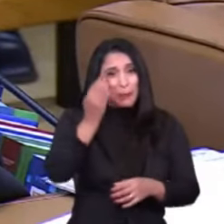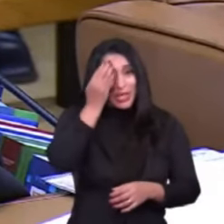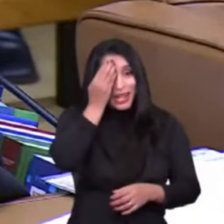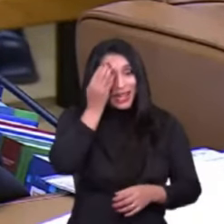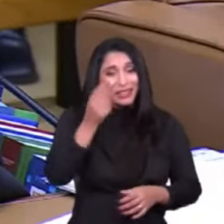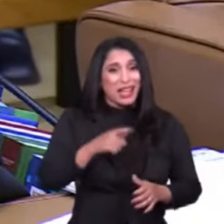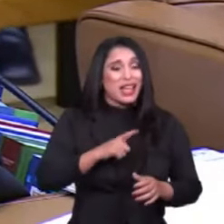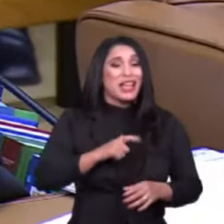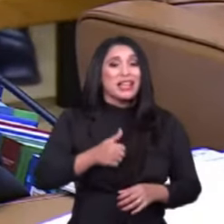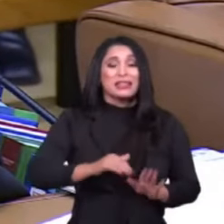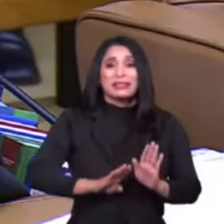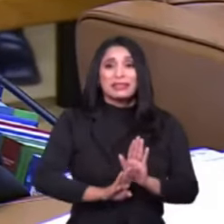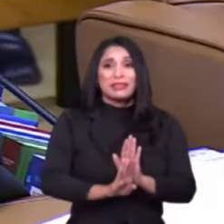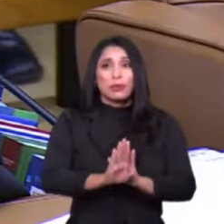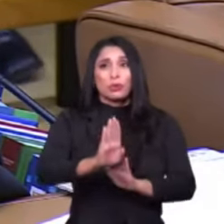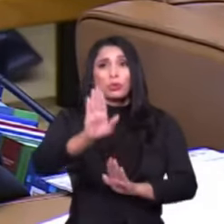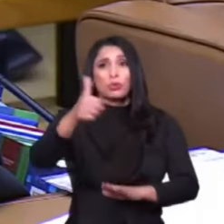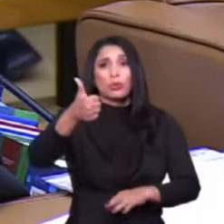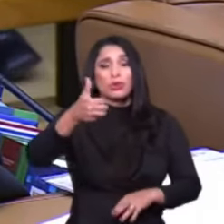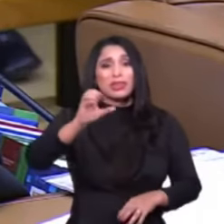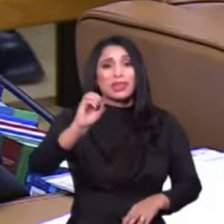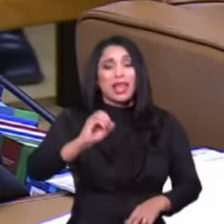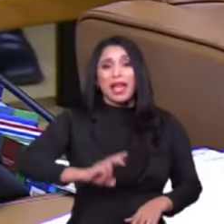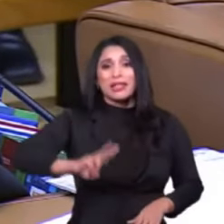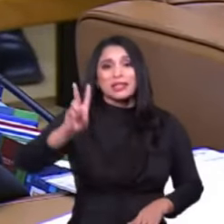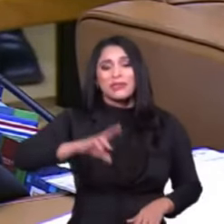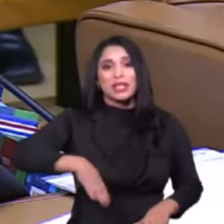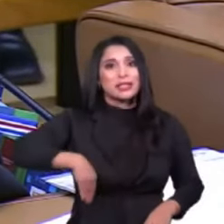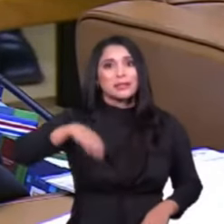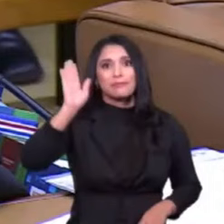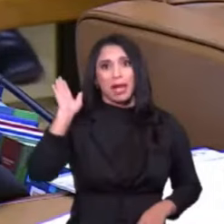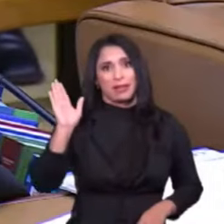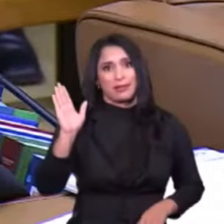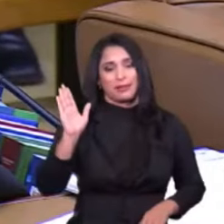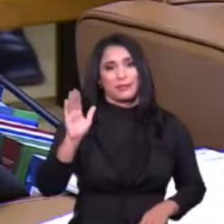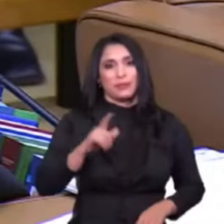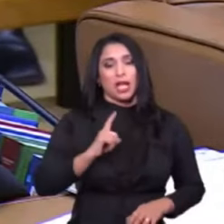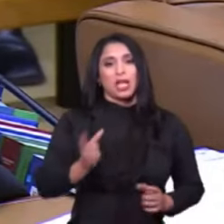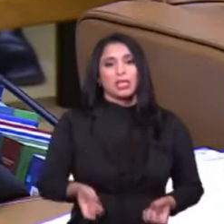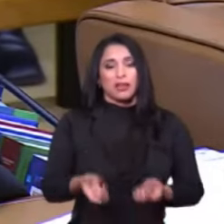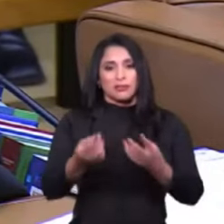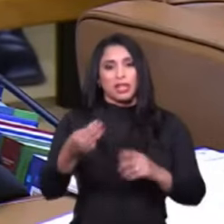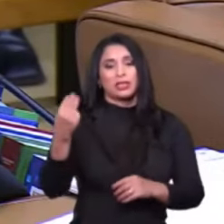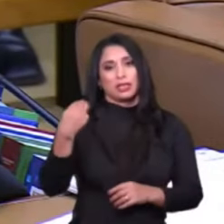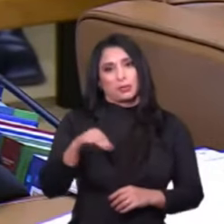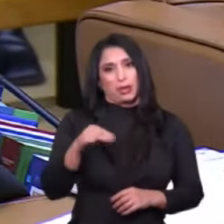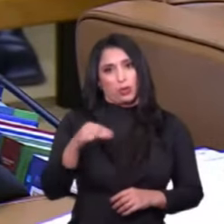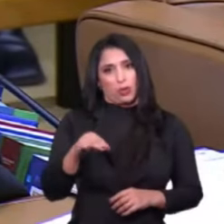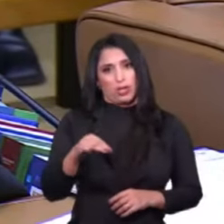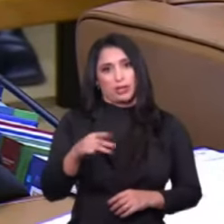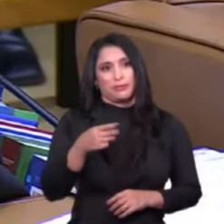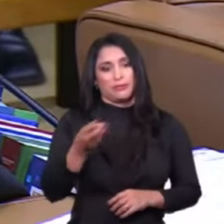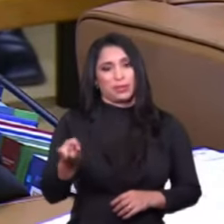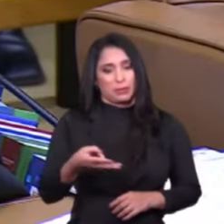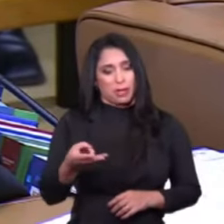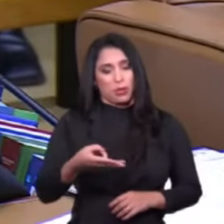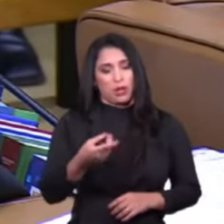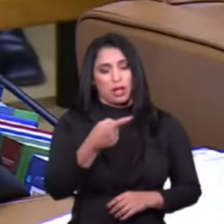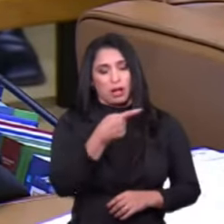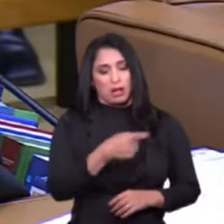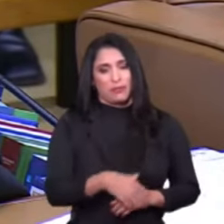Entre 70% e 80% dos locais supostamente legalizados de comercialização da maconha